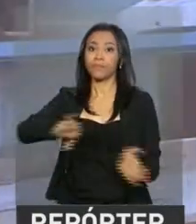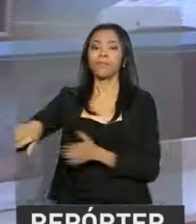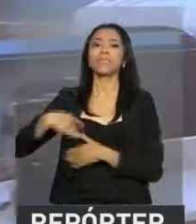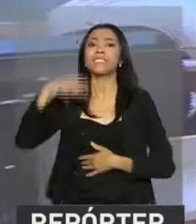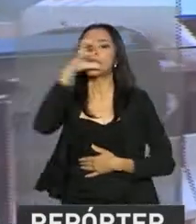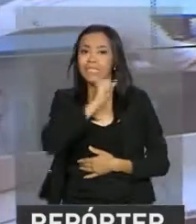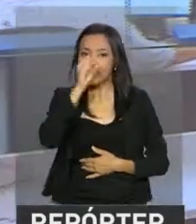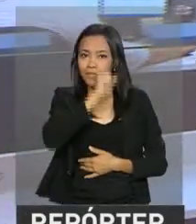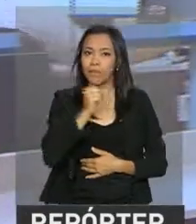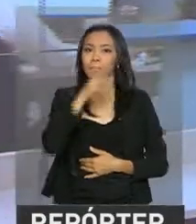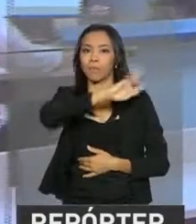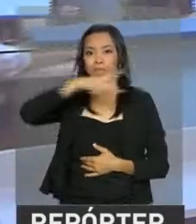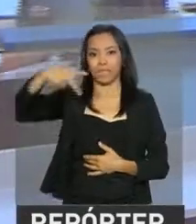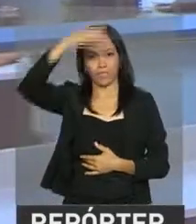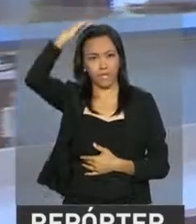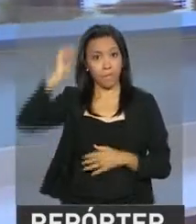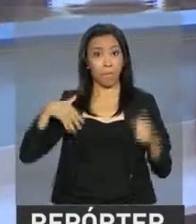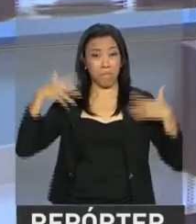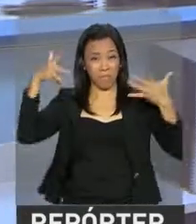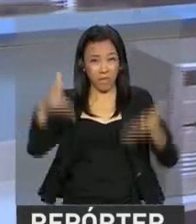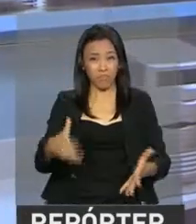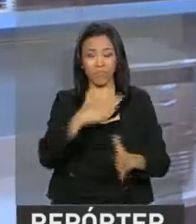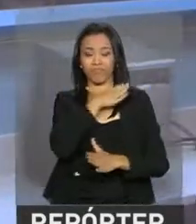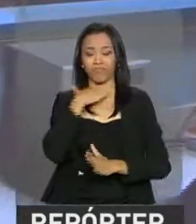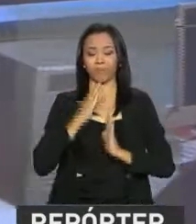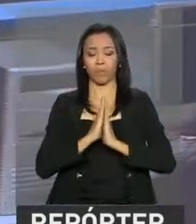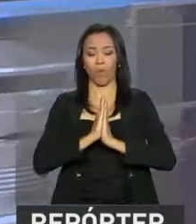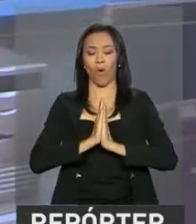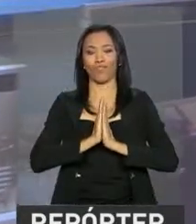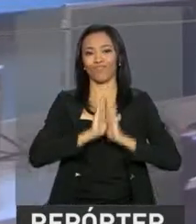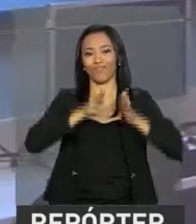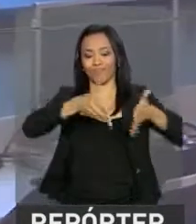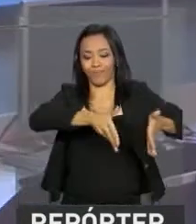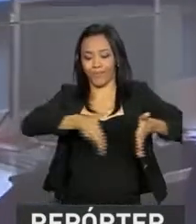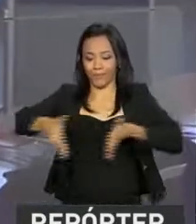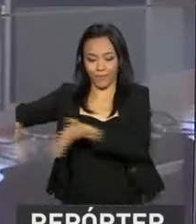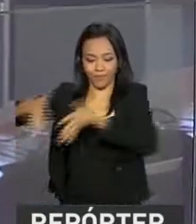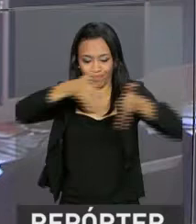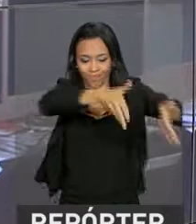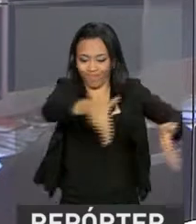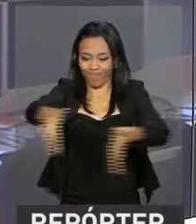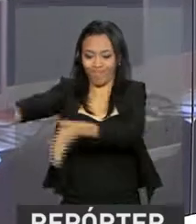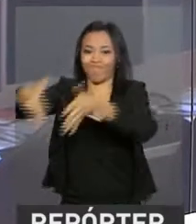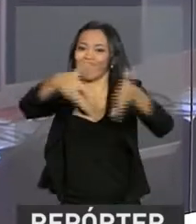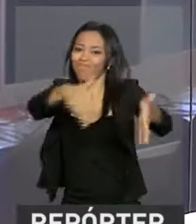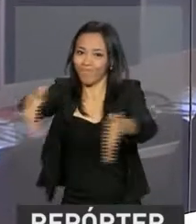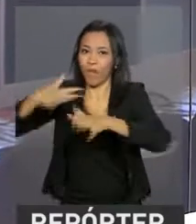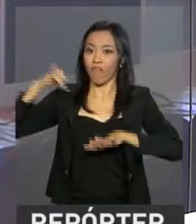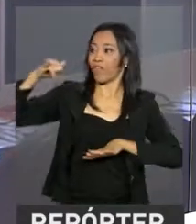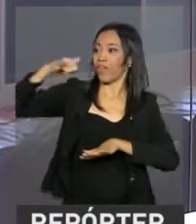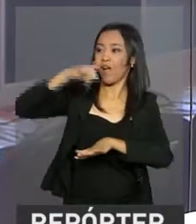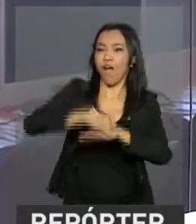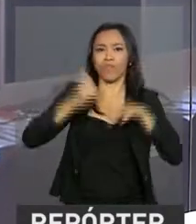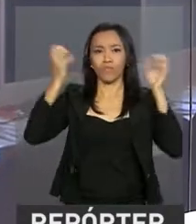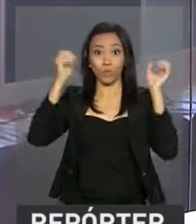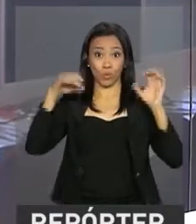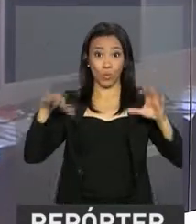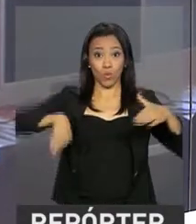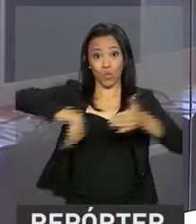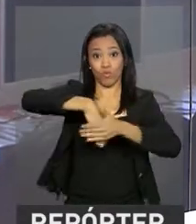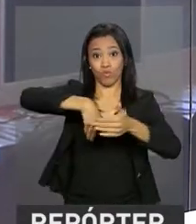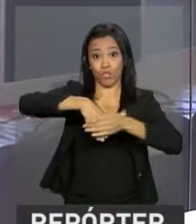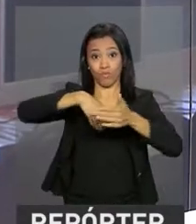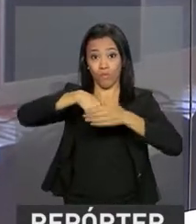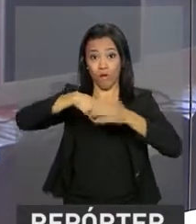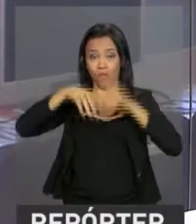o presidente Michel Temer participou do velório das vítimas do acidente com o avião que transportava o time da Chapecoense. A emoção